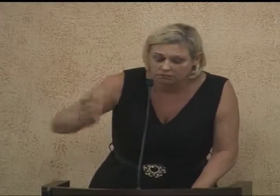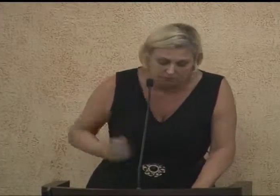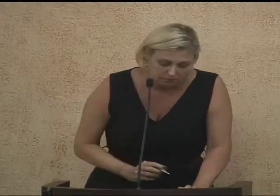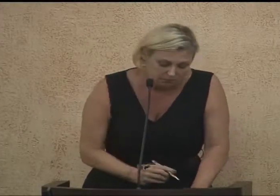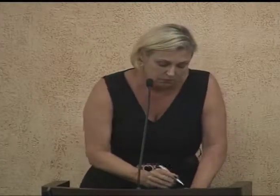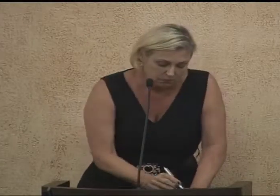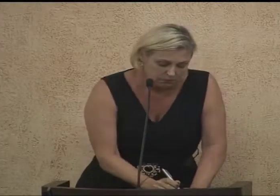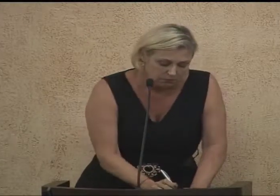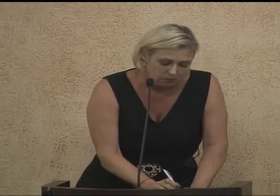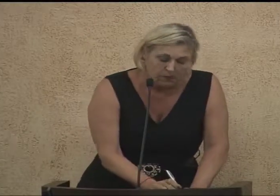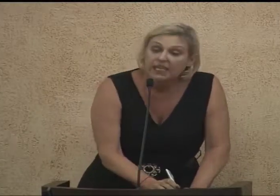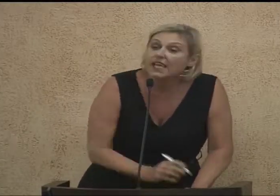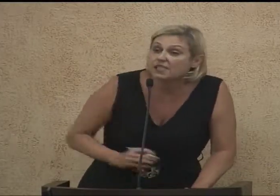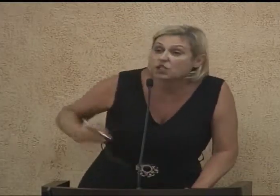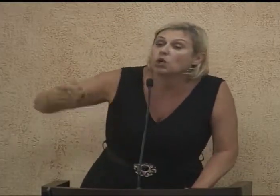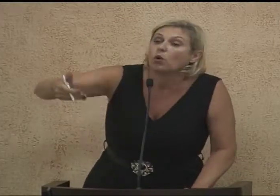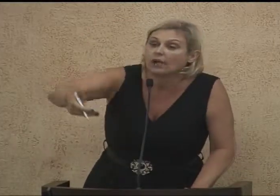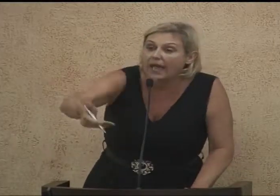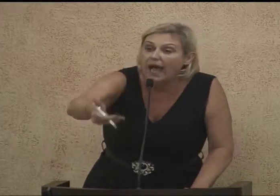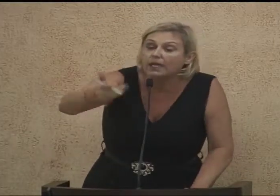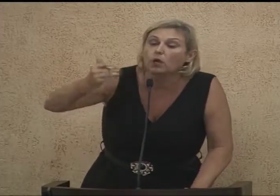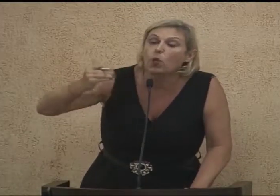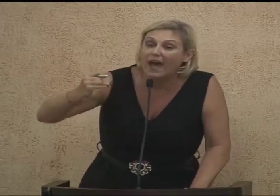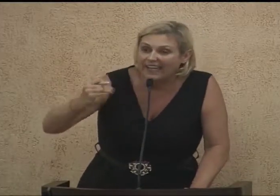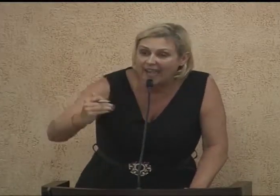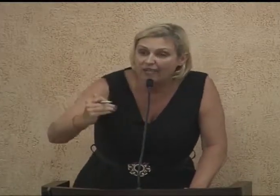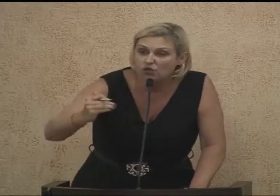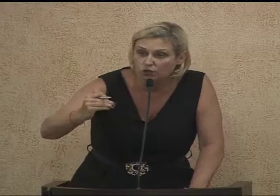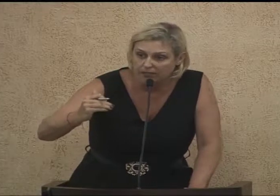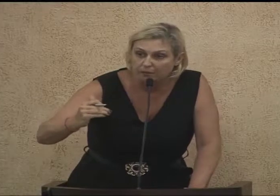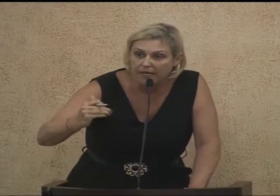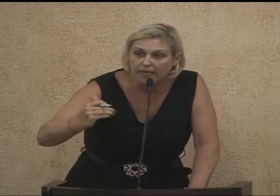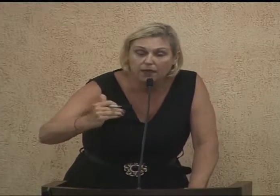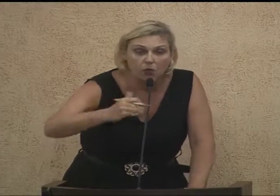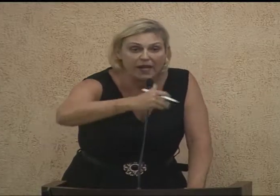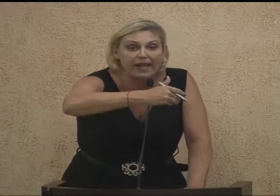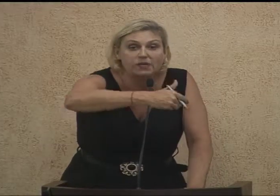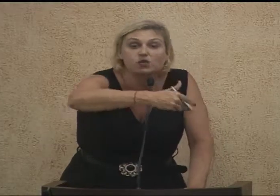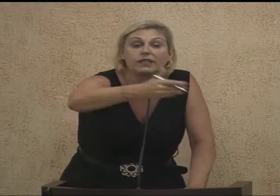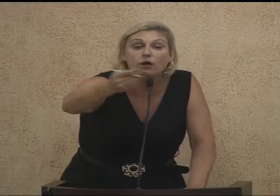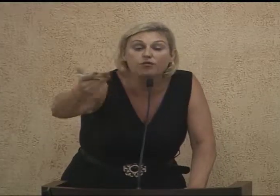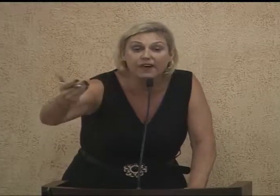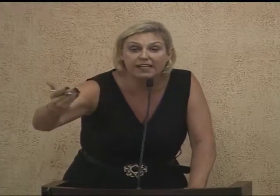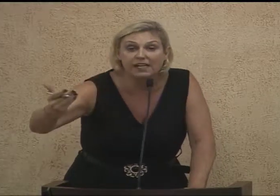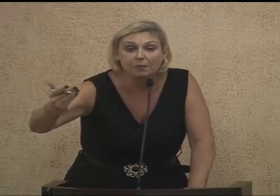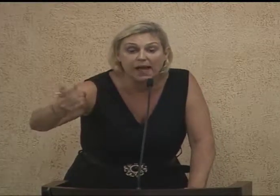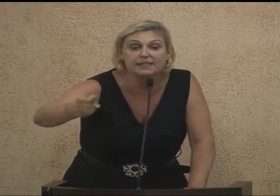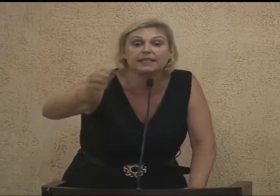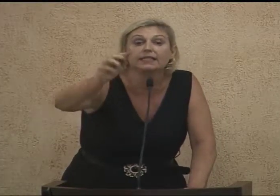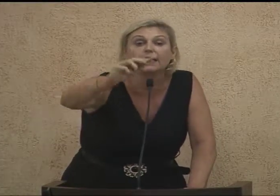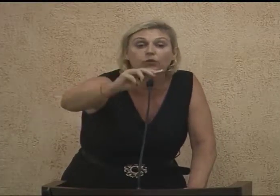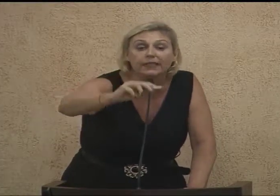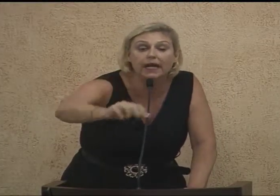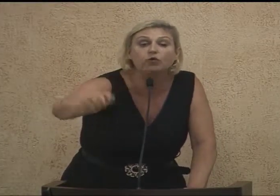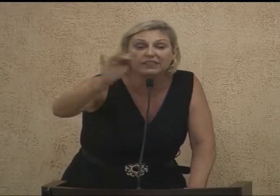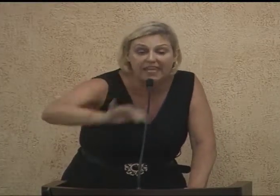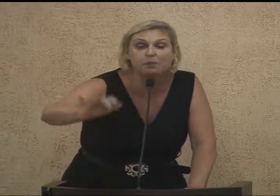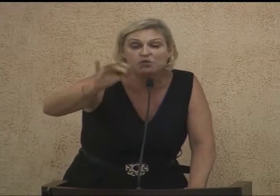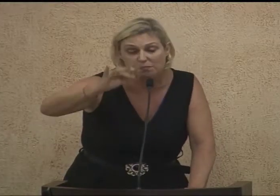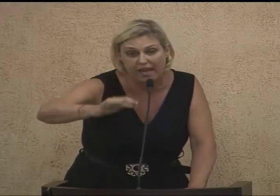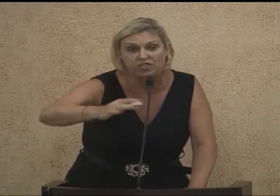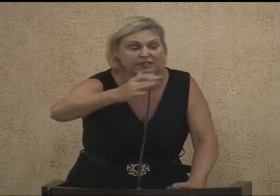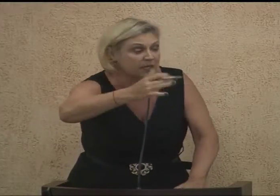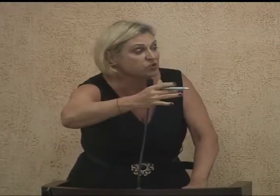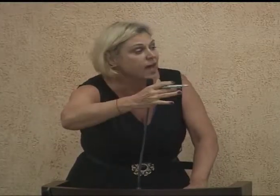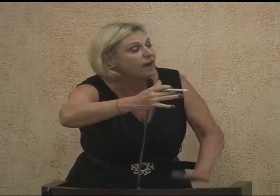entendi, e cai o anexo também, o anexo não faria mais, então não